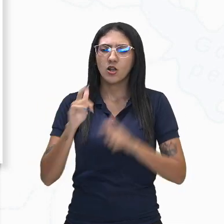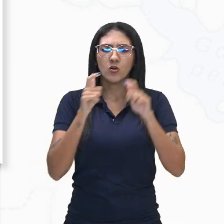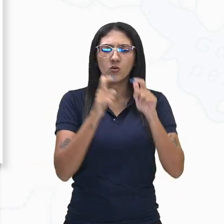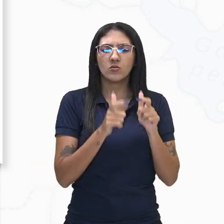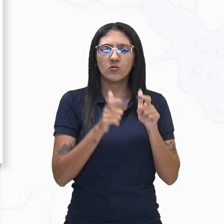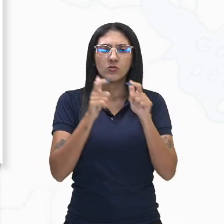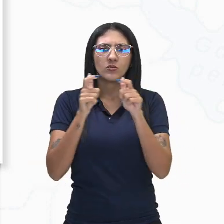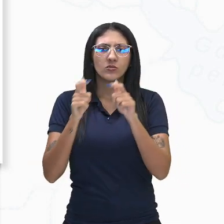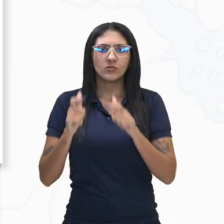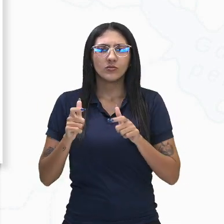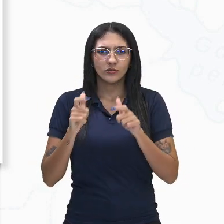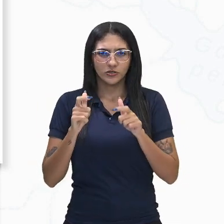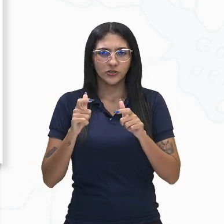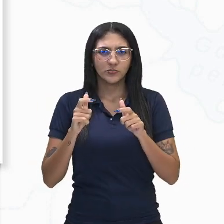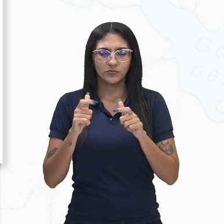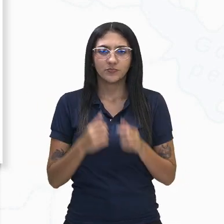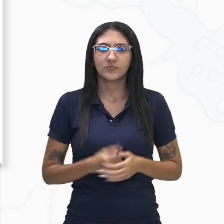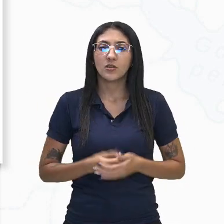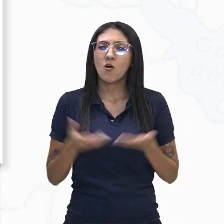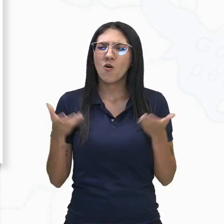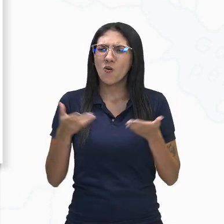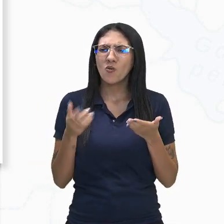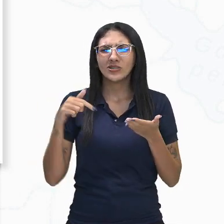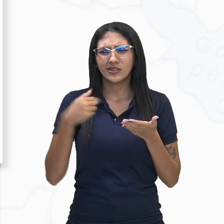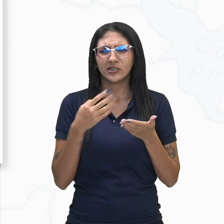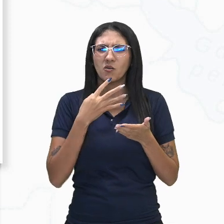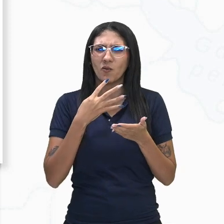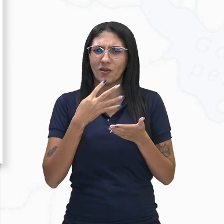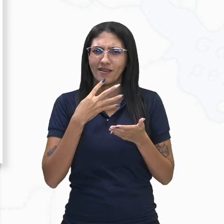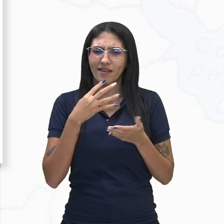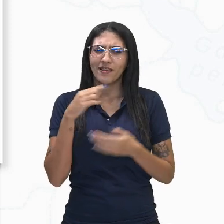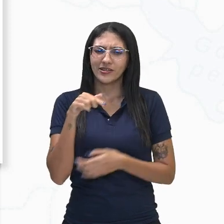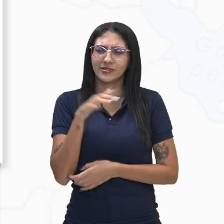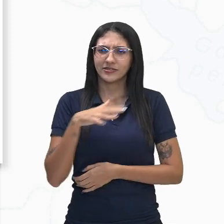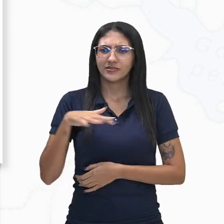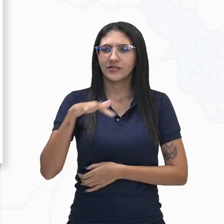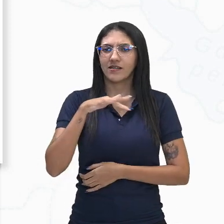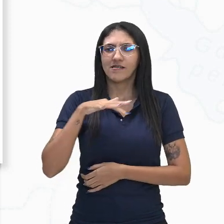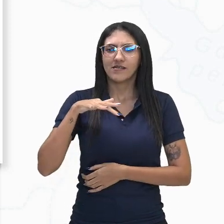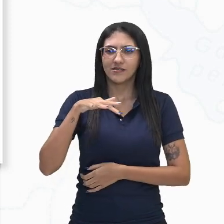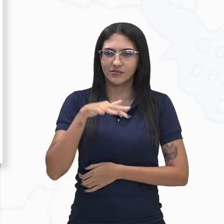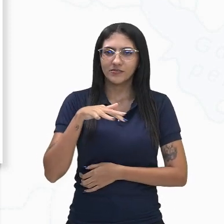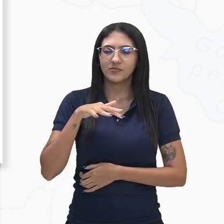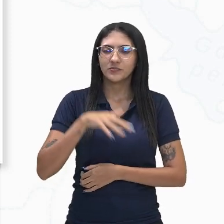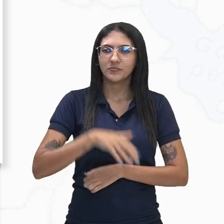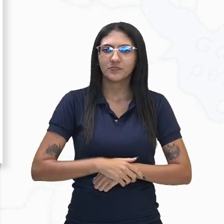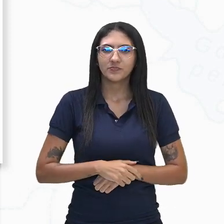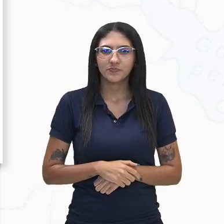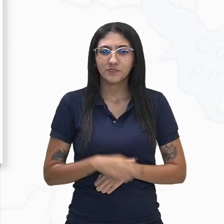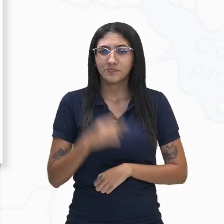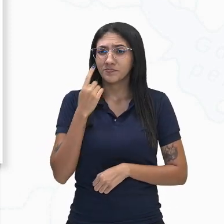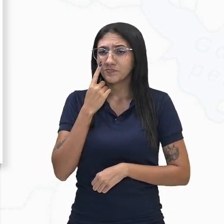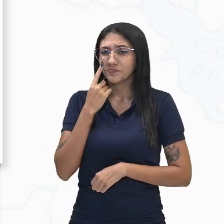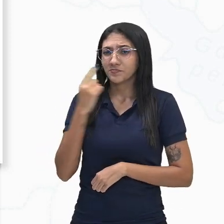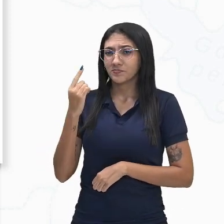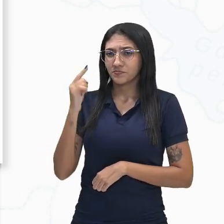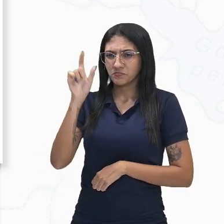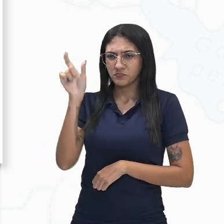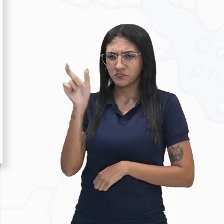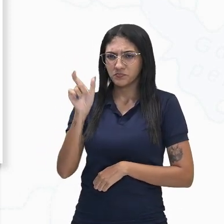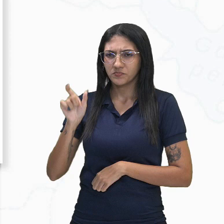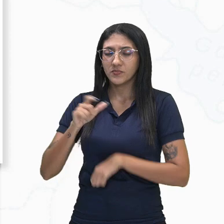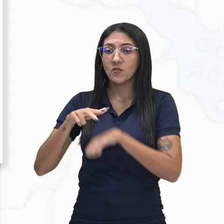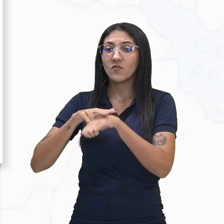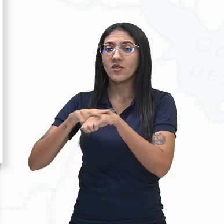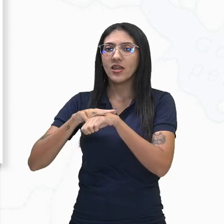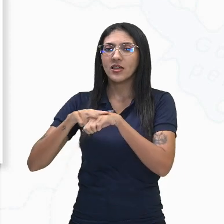onde seria hoje, né, a localização específica do desenvolvimento desse reino. E ali em verde nós temos ali, ó,